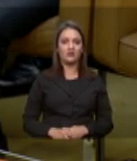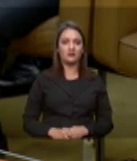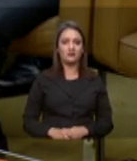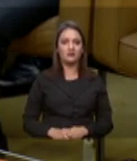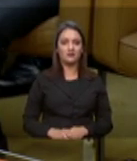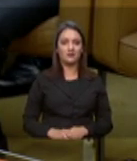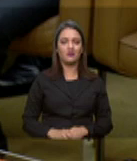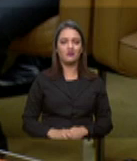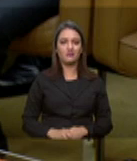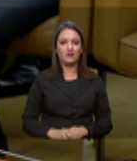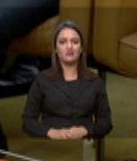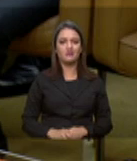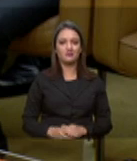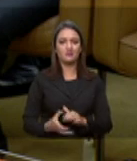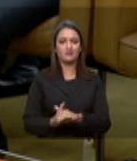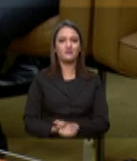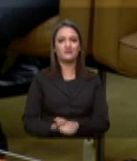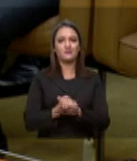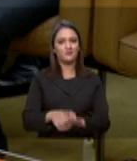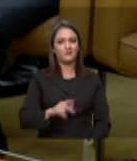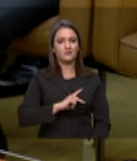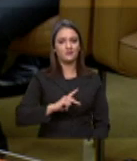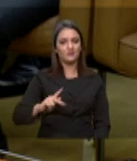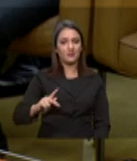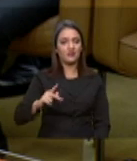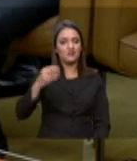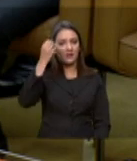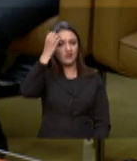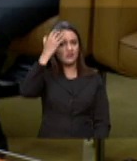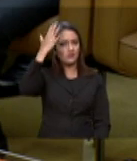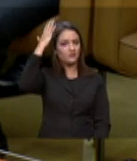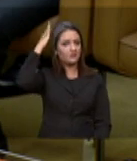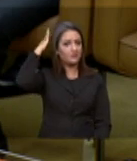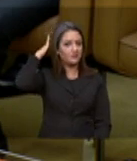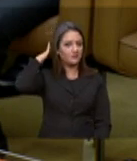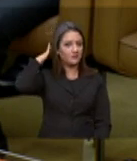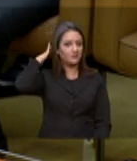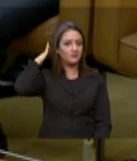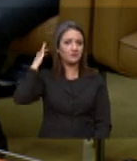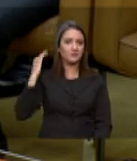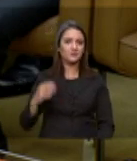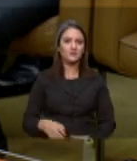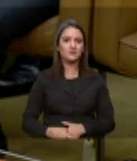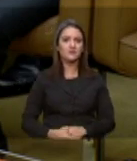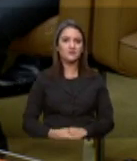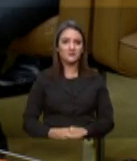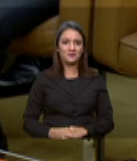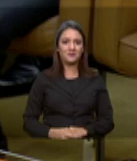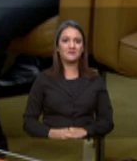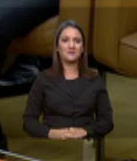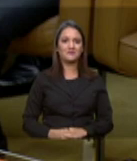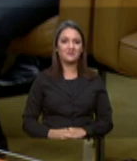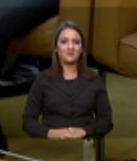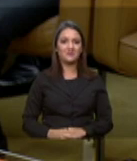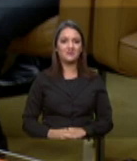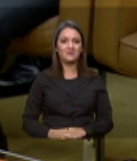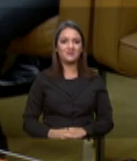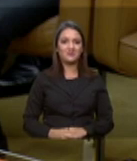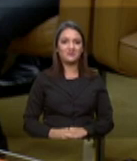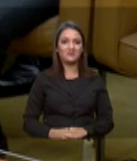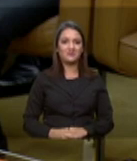Ministro Presidente Fux. Advogado em tribuna. Cumprimento Vossa